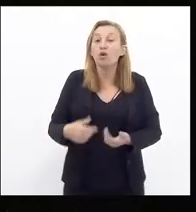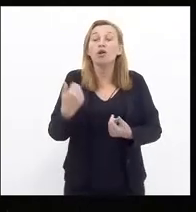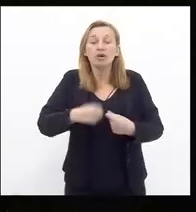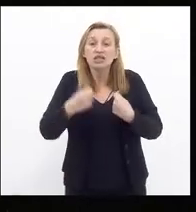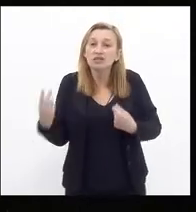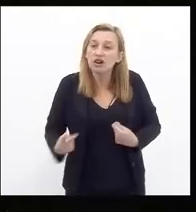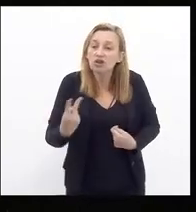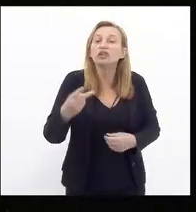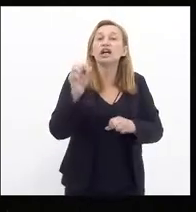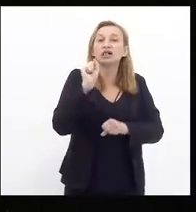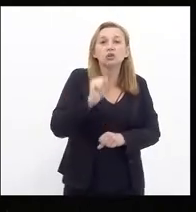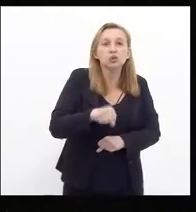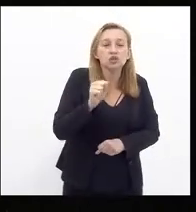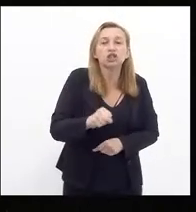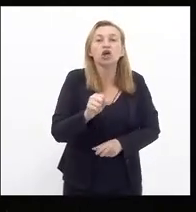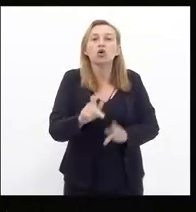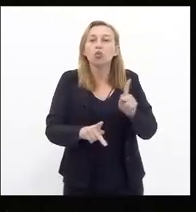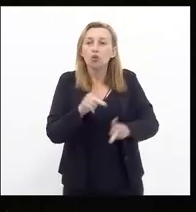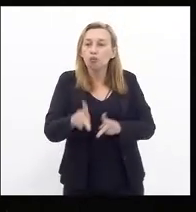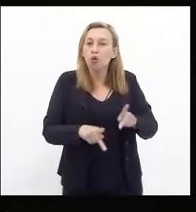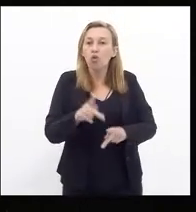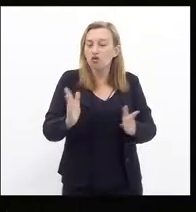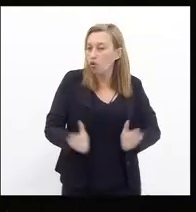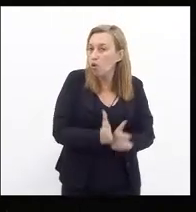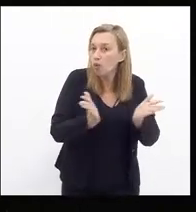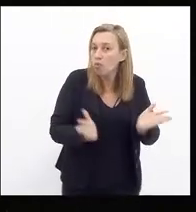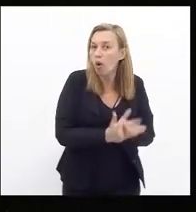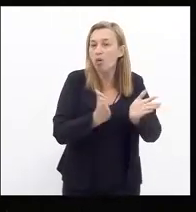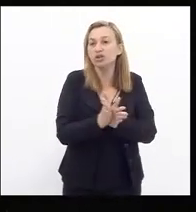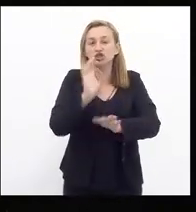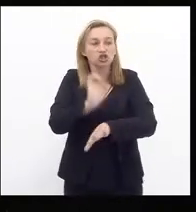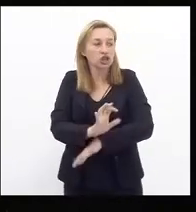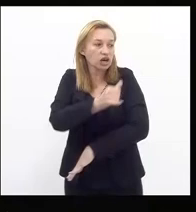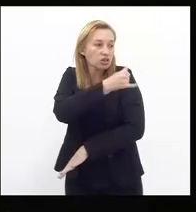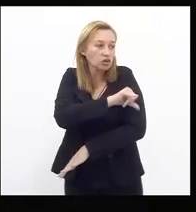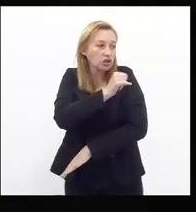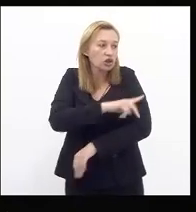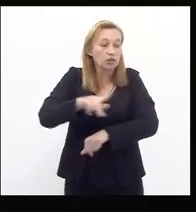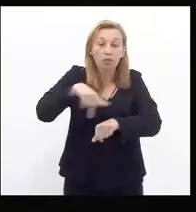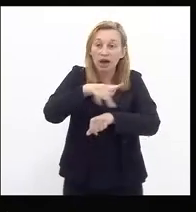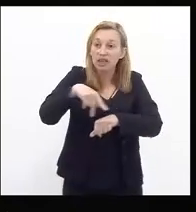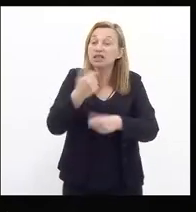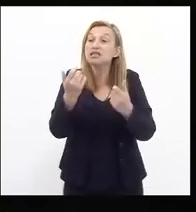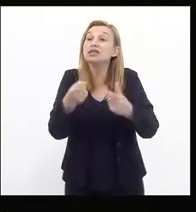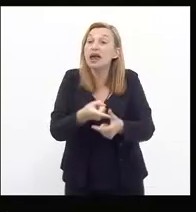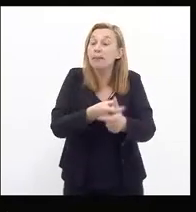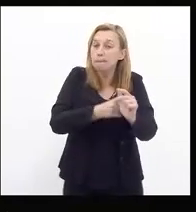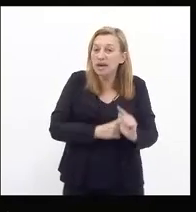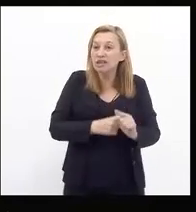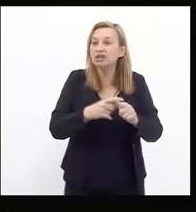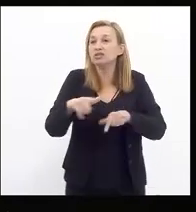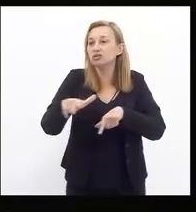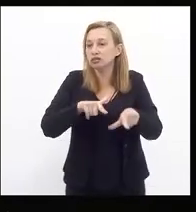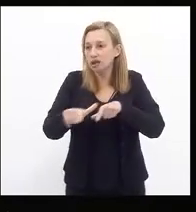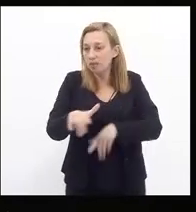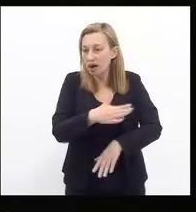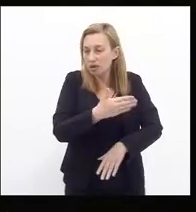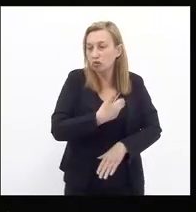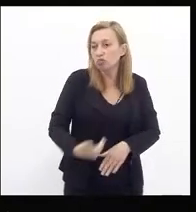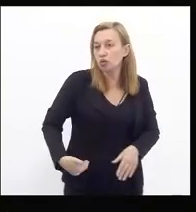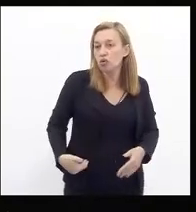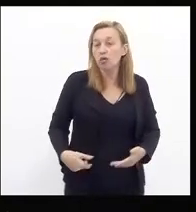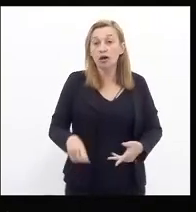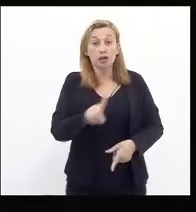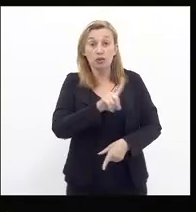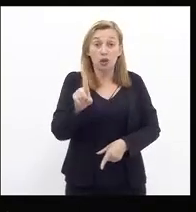ser valorizado a população pobre do nosso Estado do nosso país depende dos Servidores Públicos